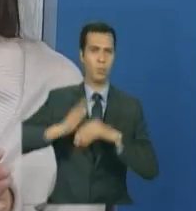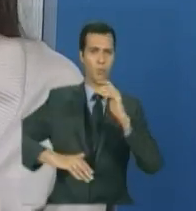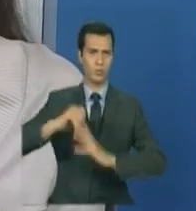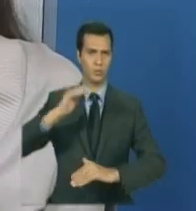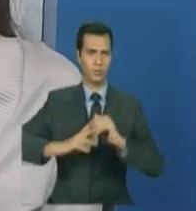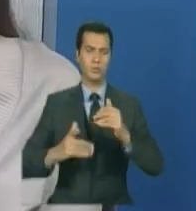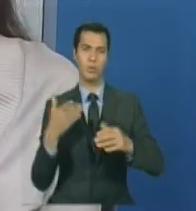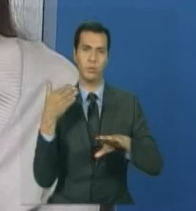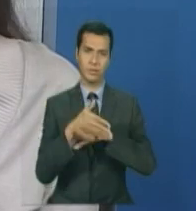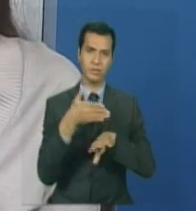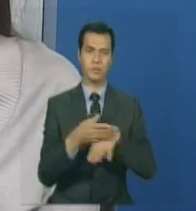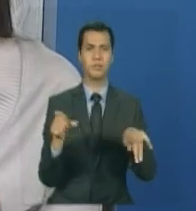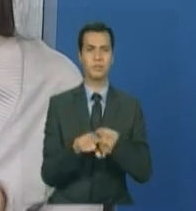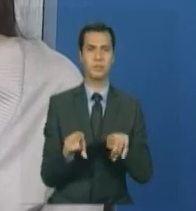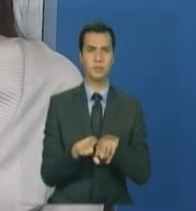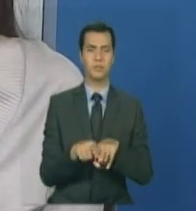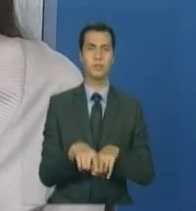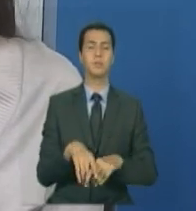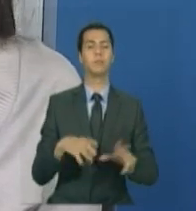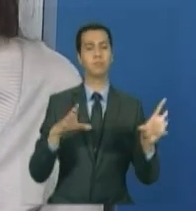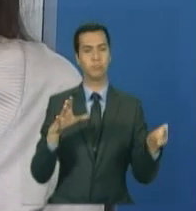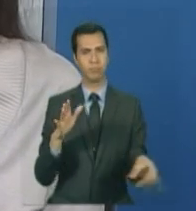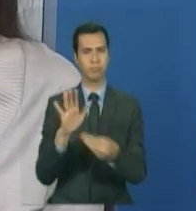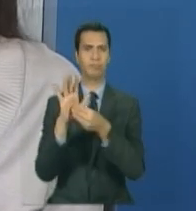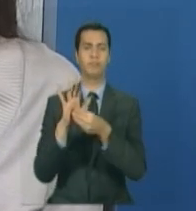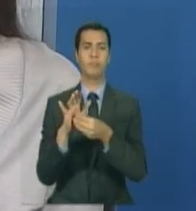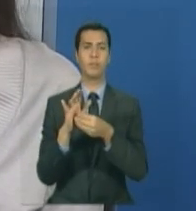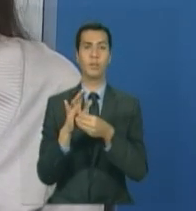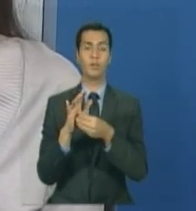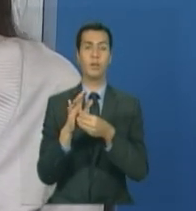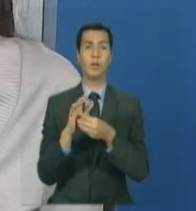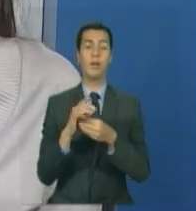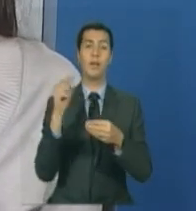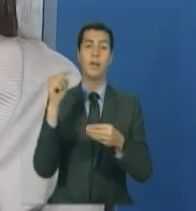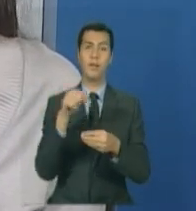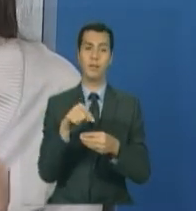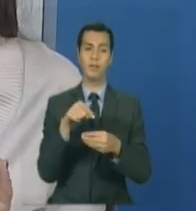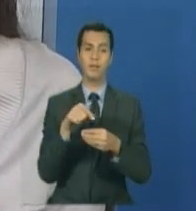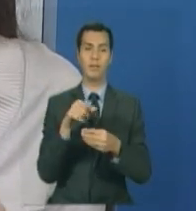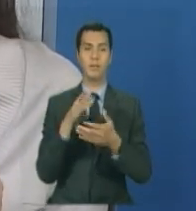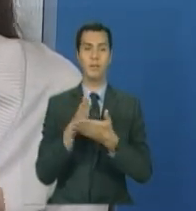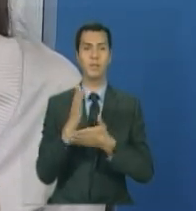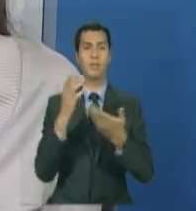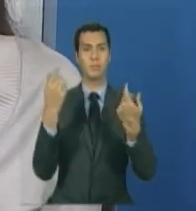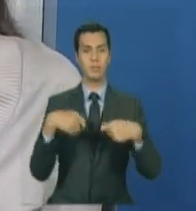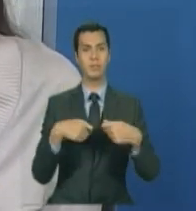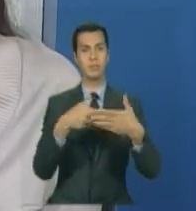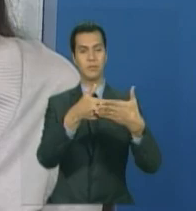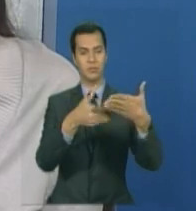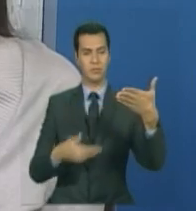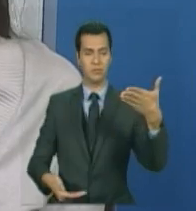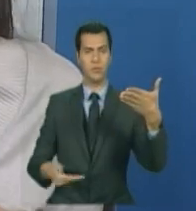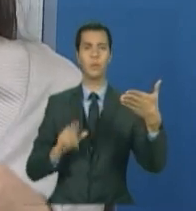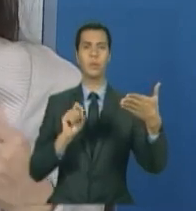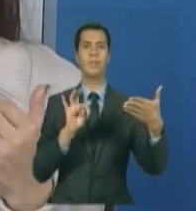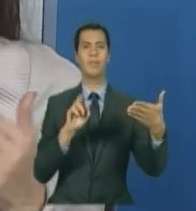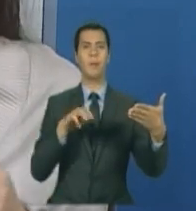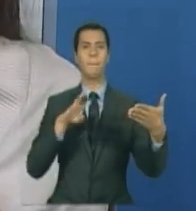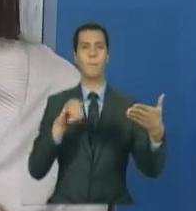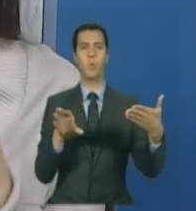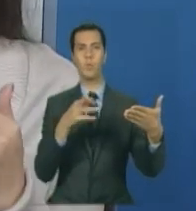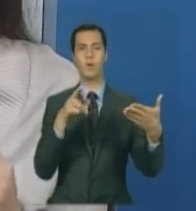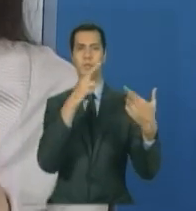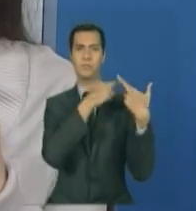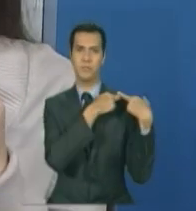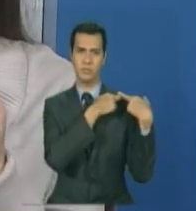Após a indicação do adjunto, a validação do acesso dele só é feita quando ele aceita o termo de responsabilidade. Nós temos